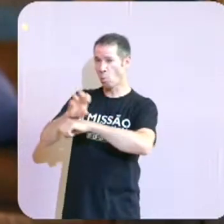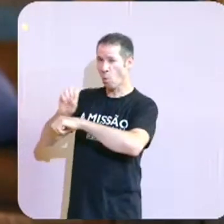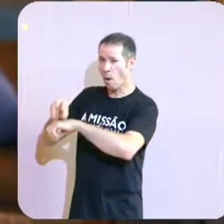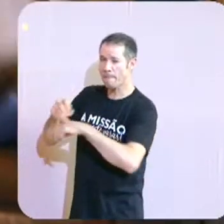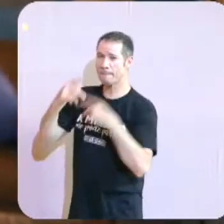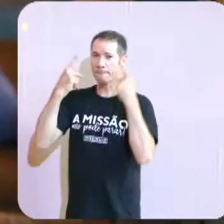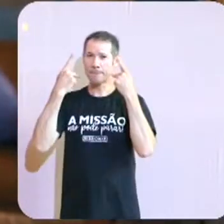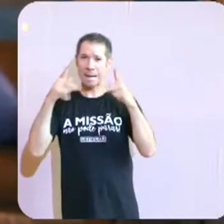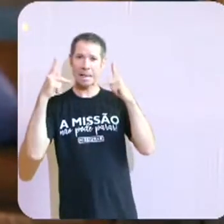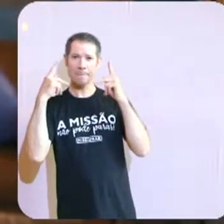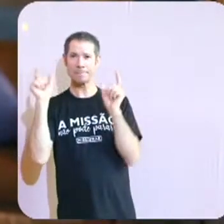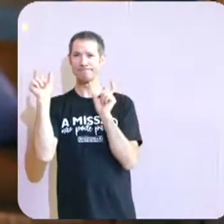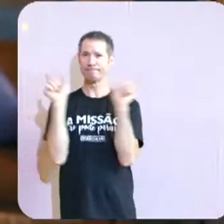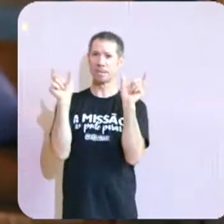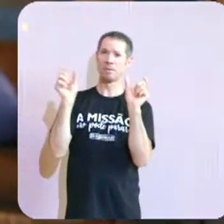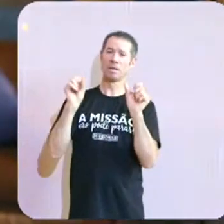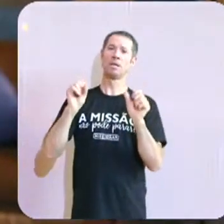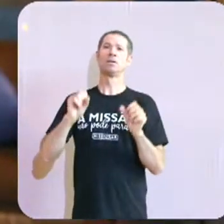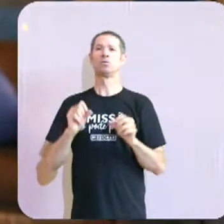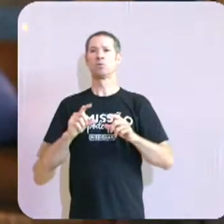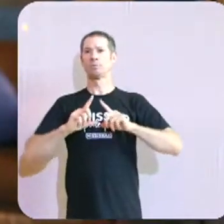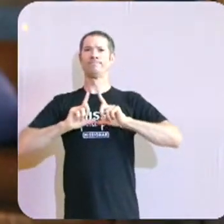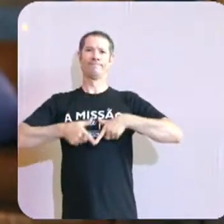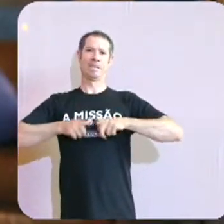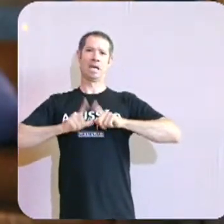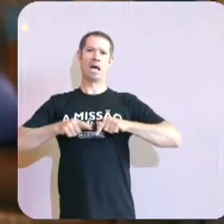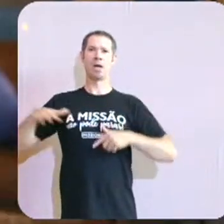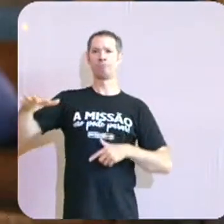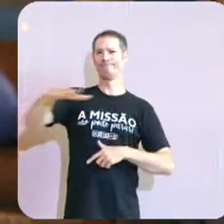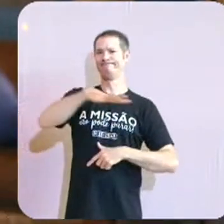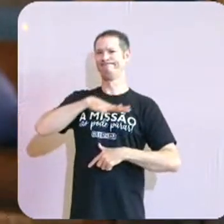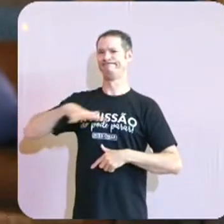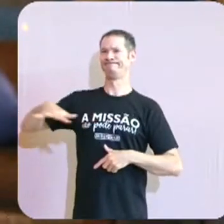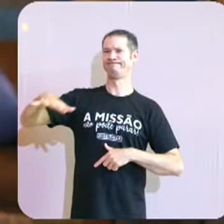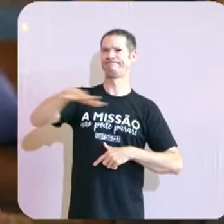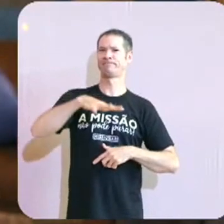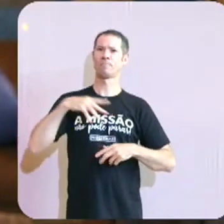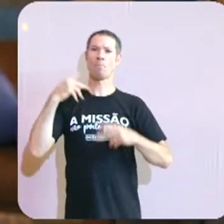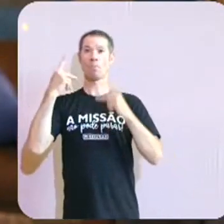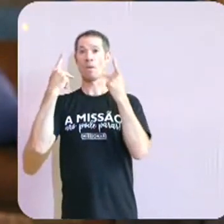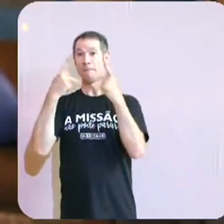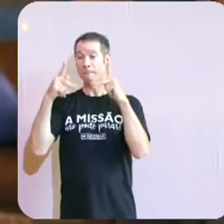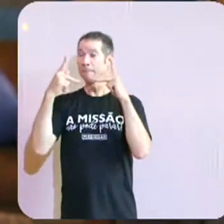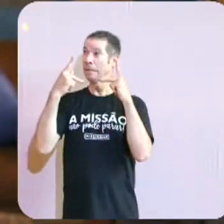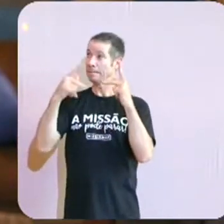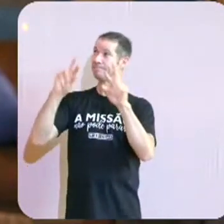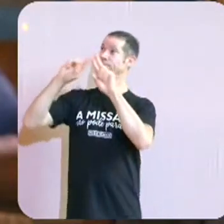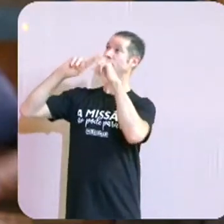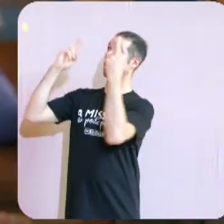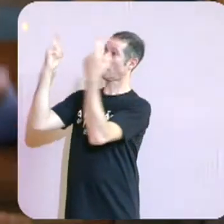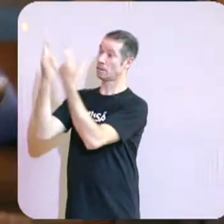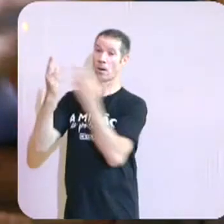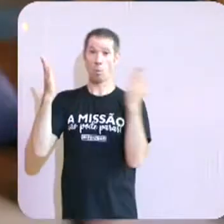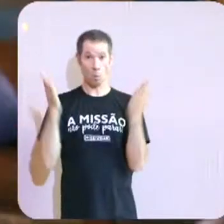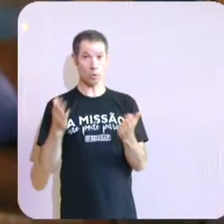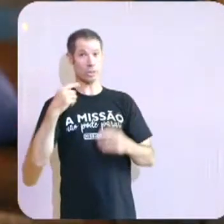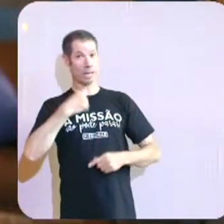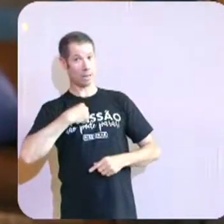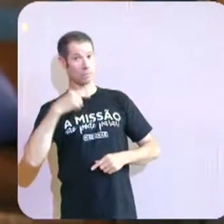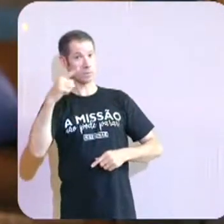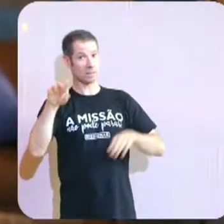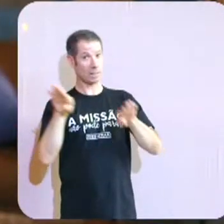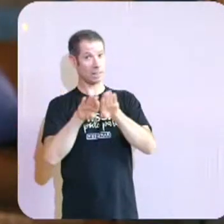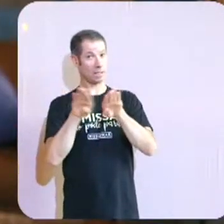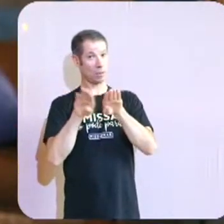verbal, por todo Israel e circunvizinhanças. Ele, por onde passava, falava do reino. E hoje eu e você temos que agir igual